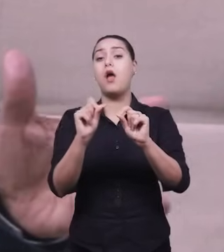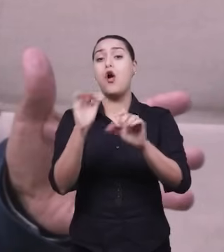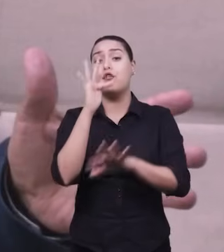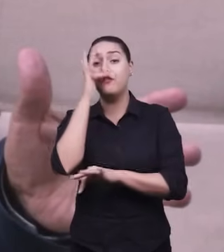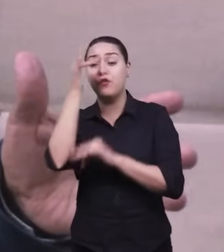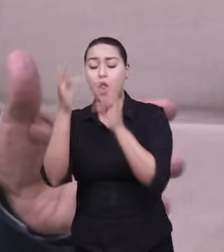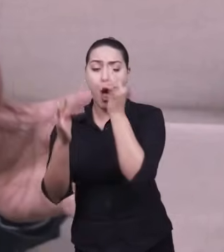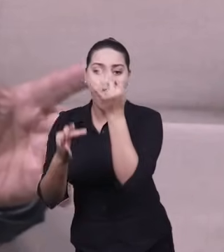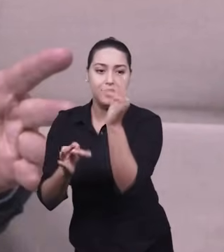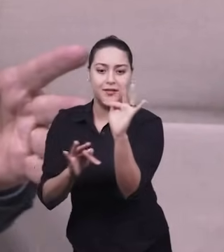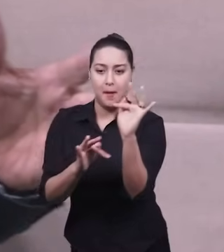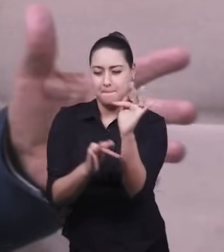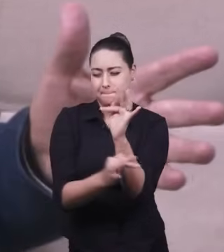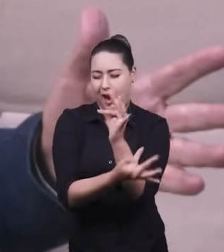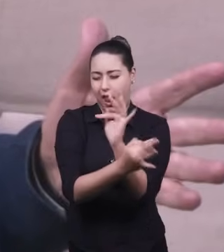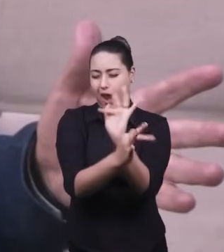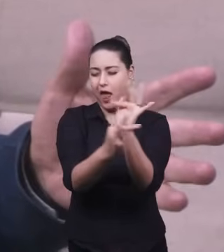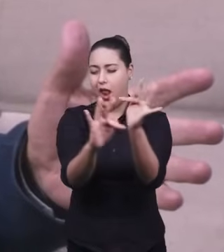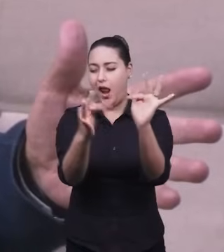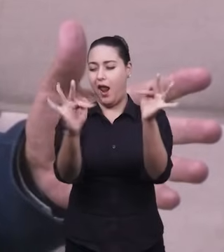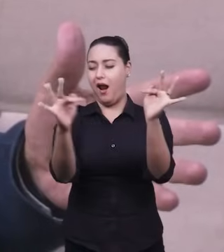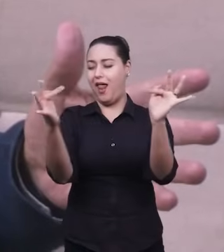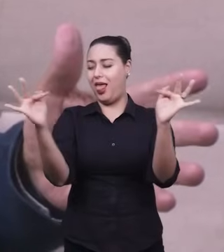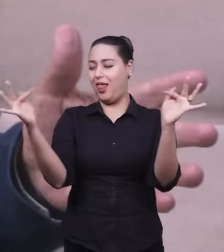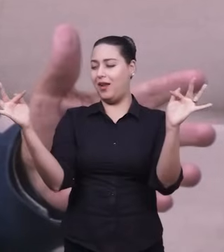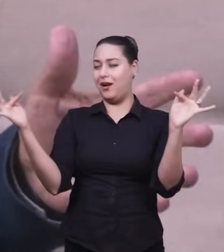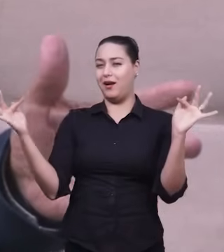As flores. Onde estão as flores?